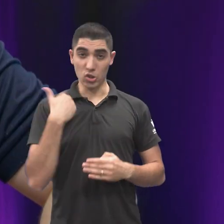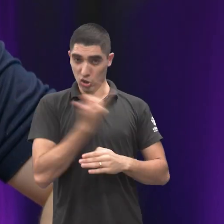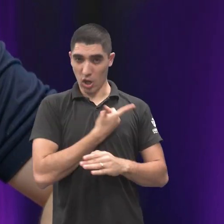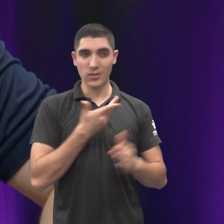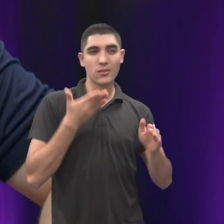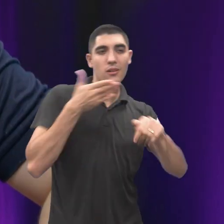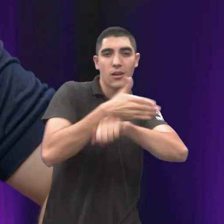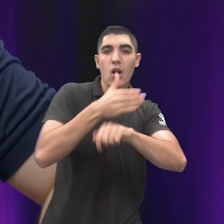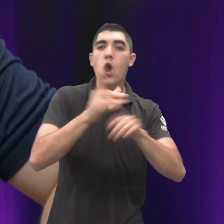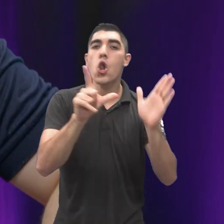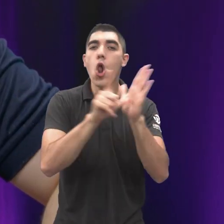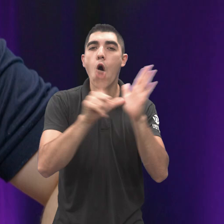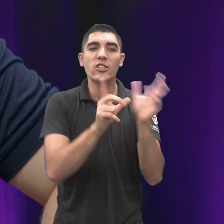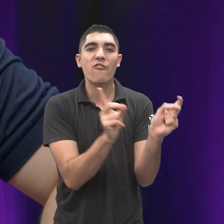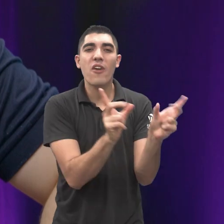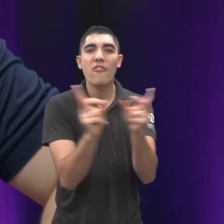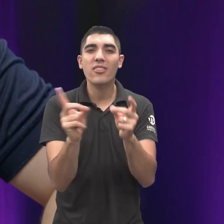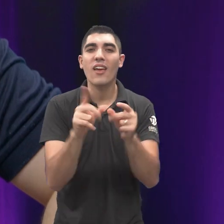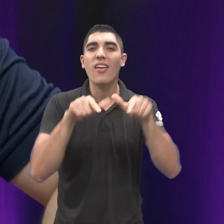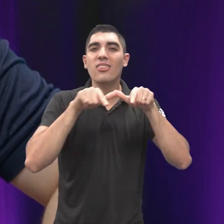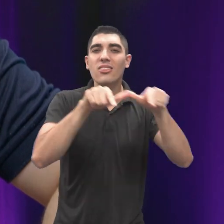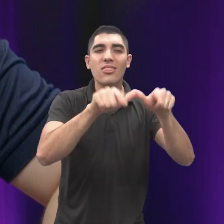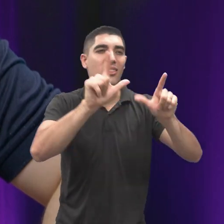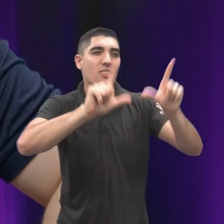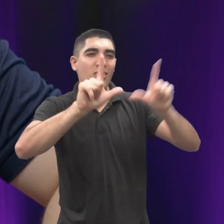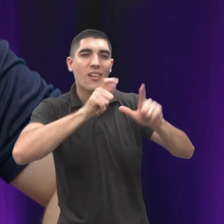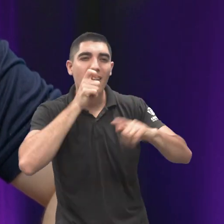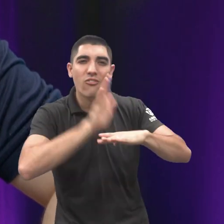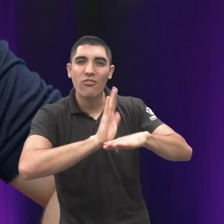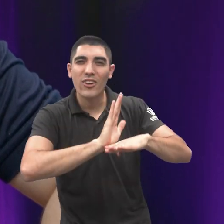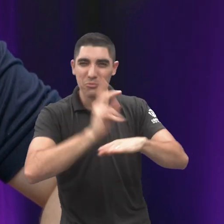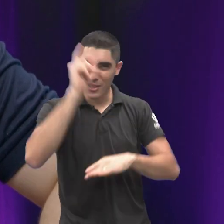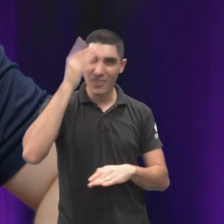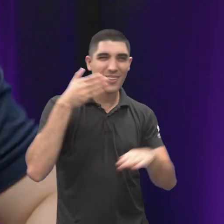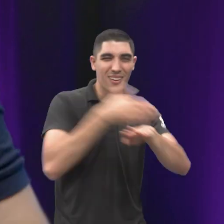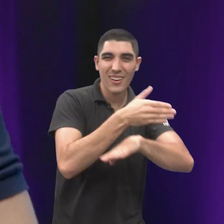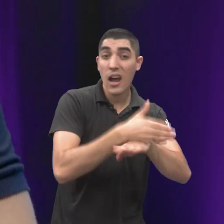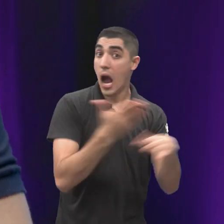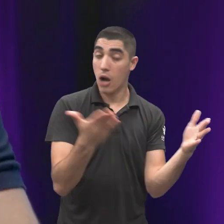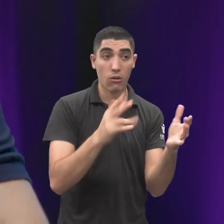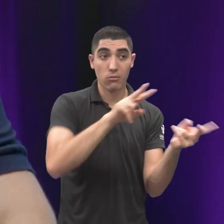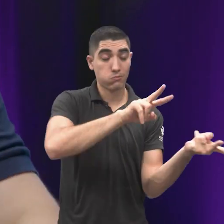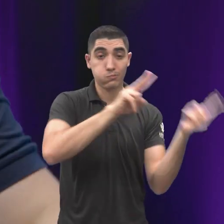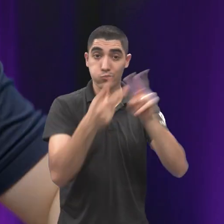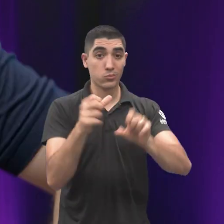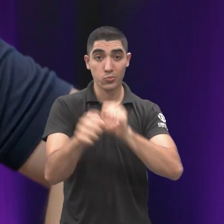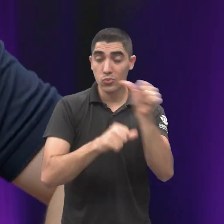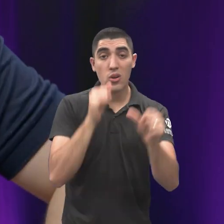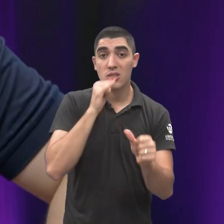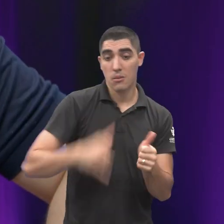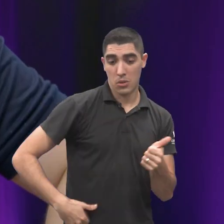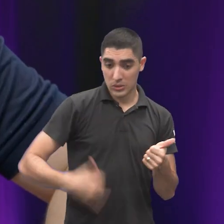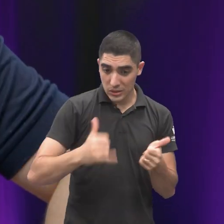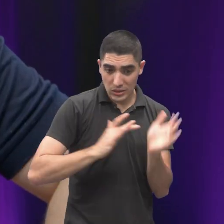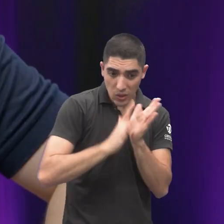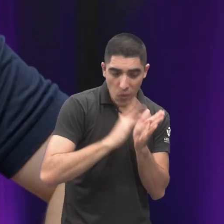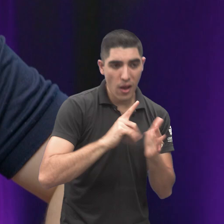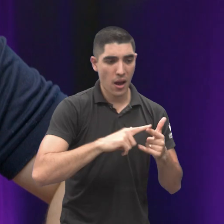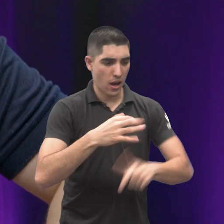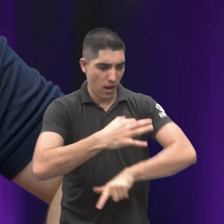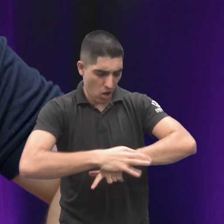ali, alugar. Então aquela experiência era muito legal. Hoje em dia a gente digitalizou tudo, então desde o celular, o relógio, tudo que a gente